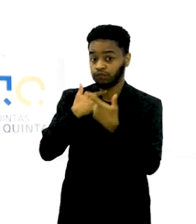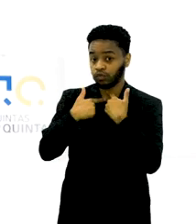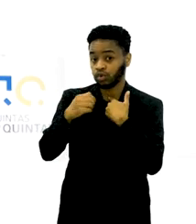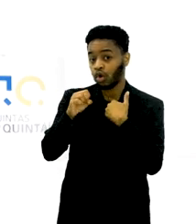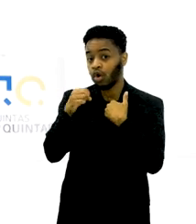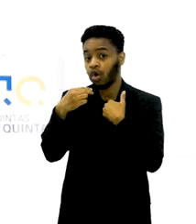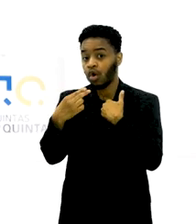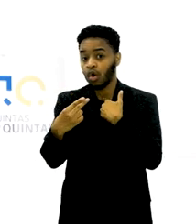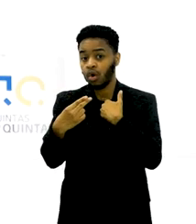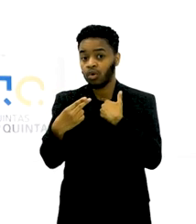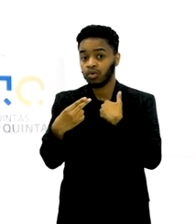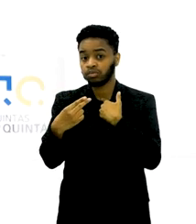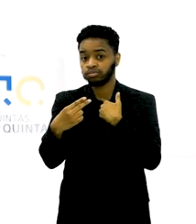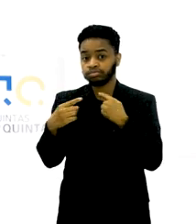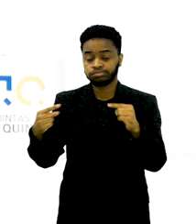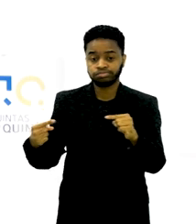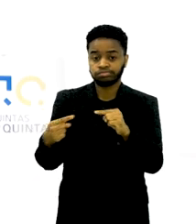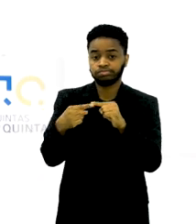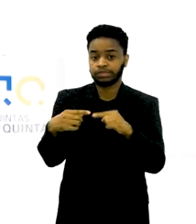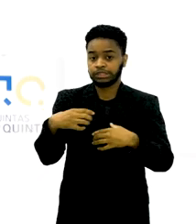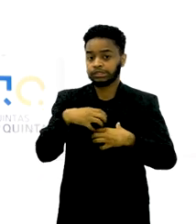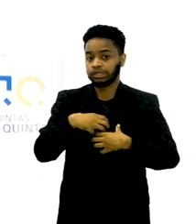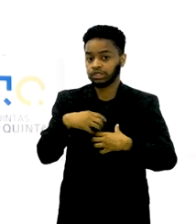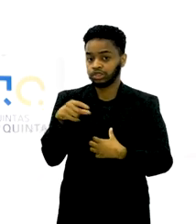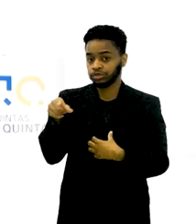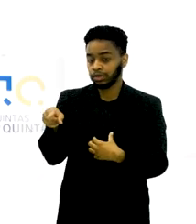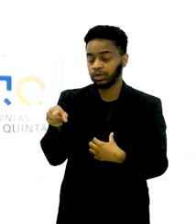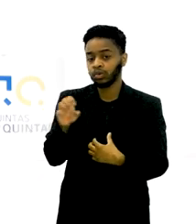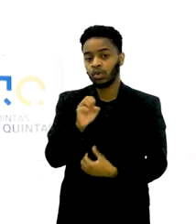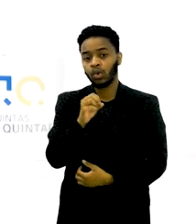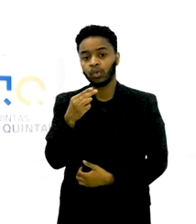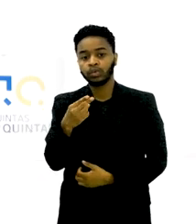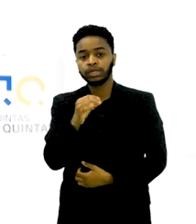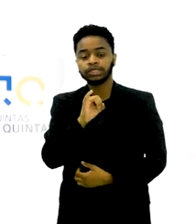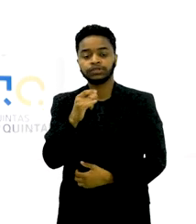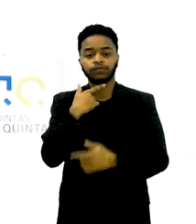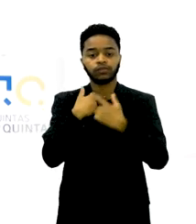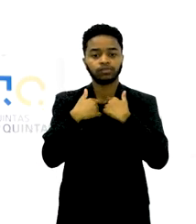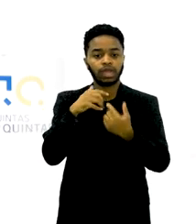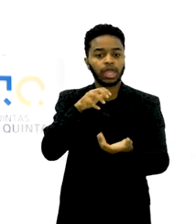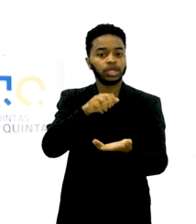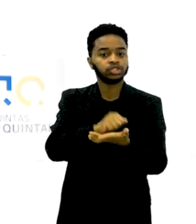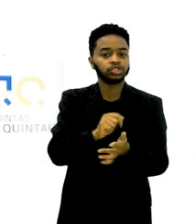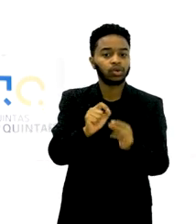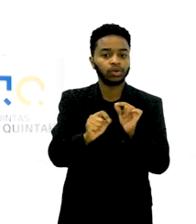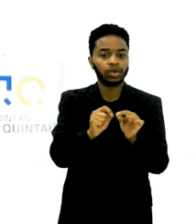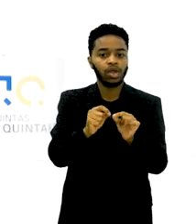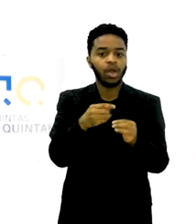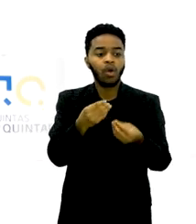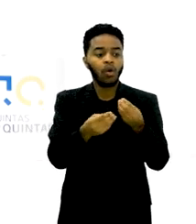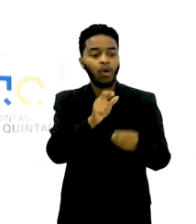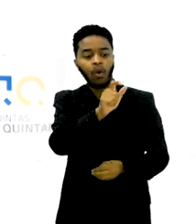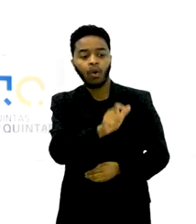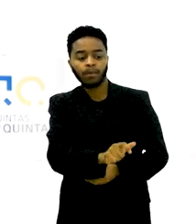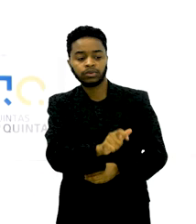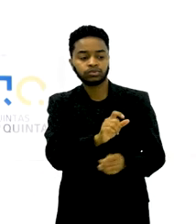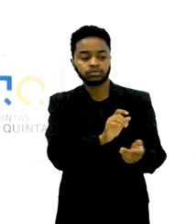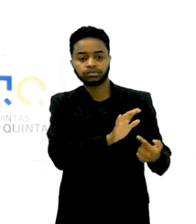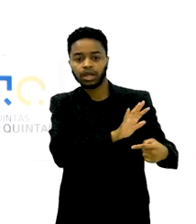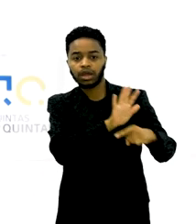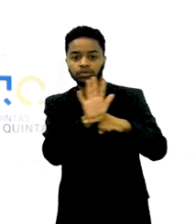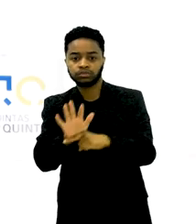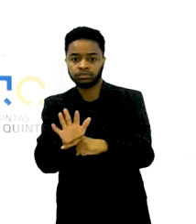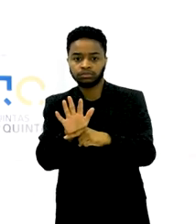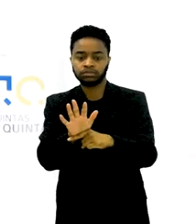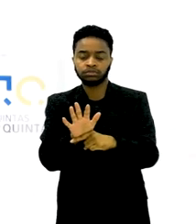quer ou que tá a partir do sentimento dele ou se ele quer fazer um registro sobre a contribuição da